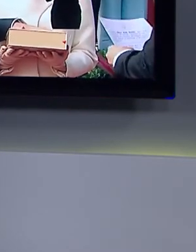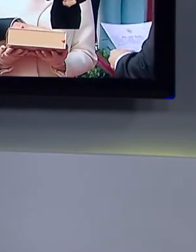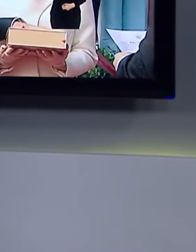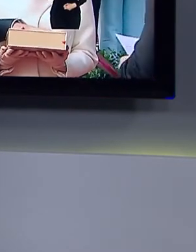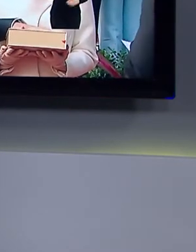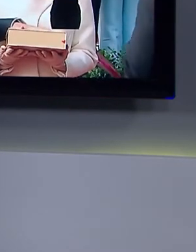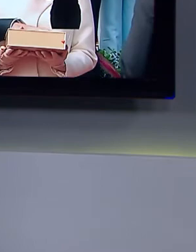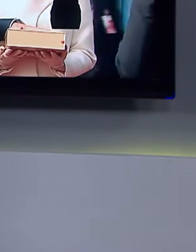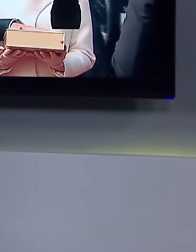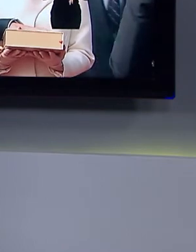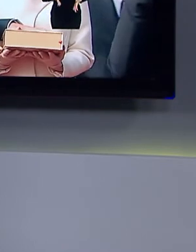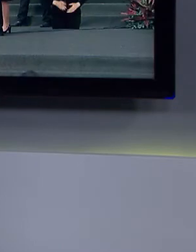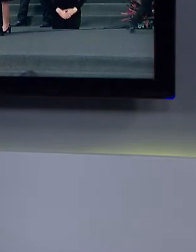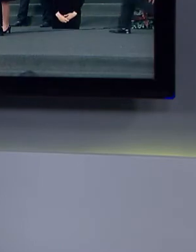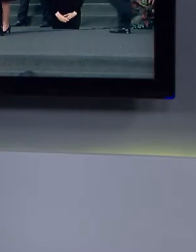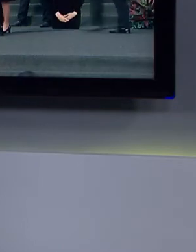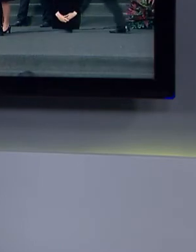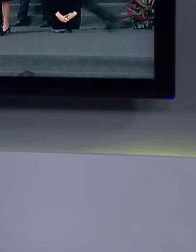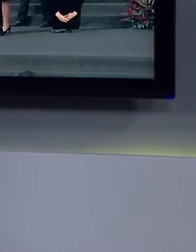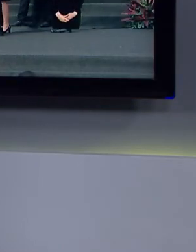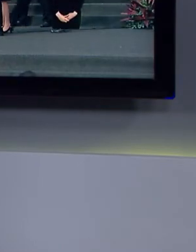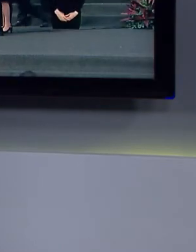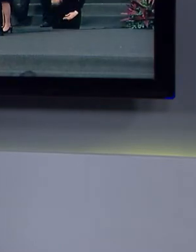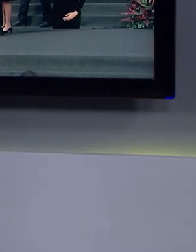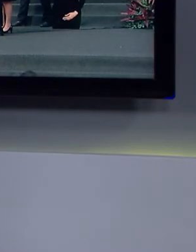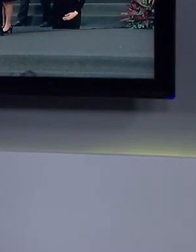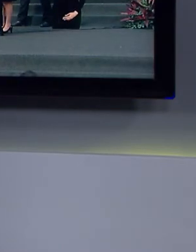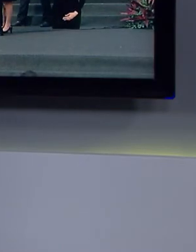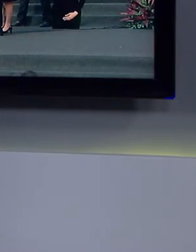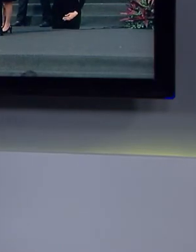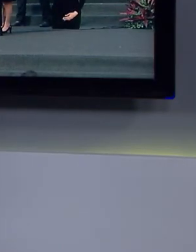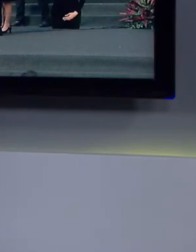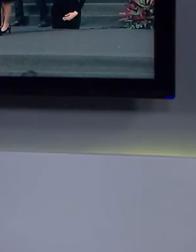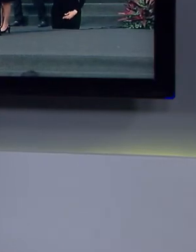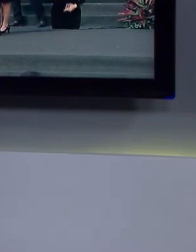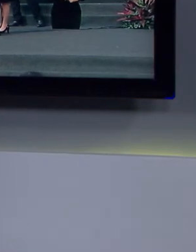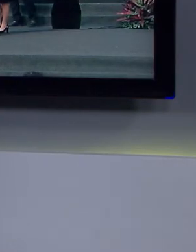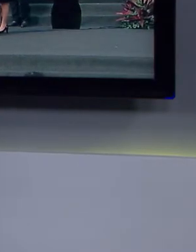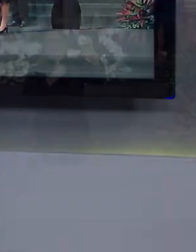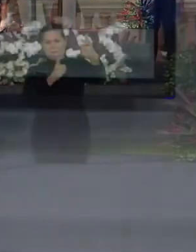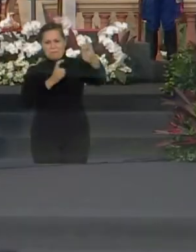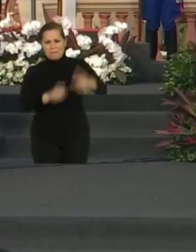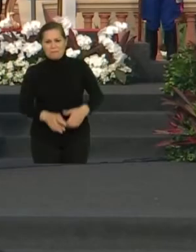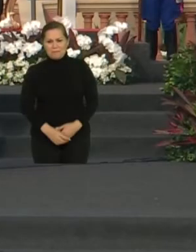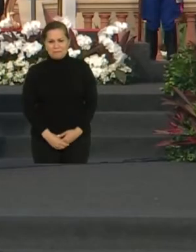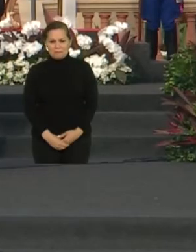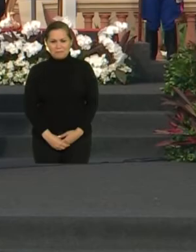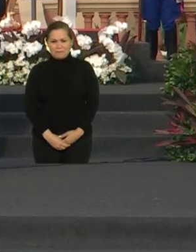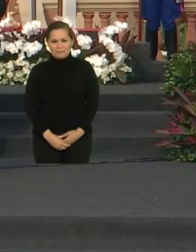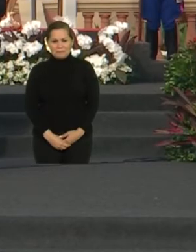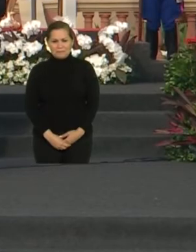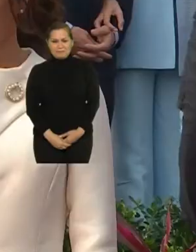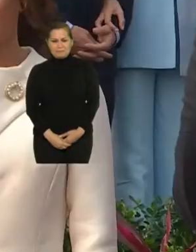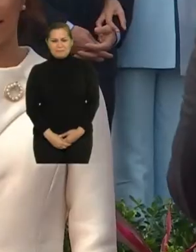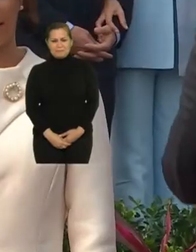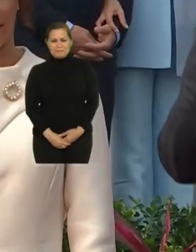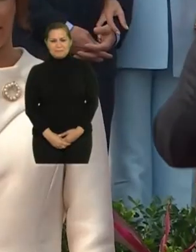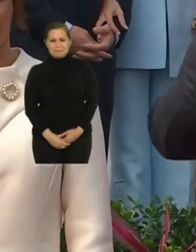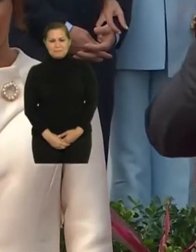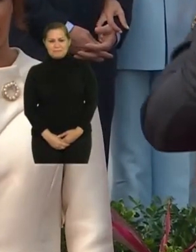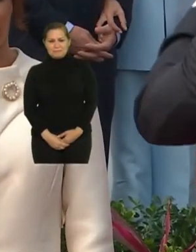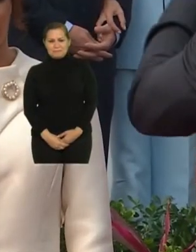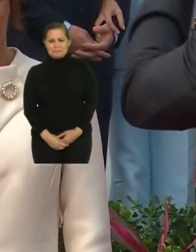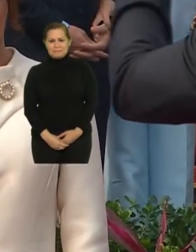que o chefe de Estado paraguaio assume oficialmente o comando do país. Temos aí imagens ao vivo, direto de Assunção, no